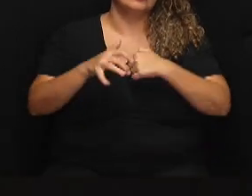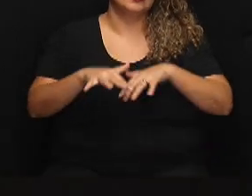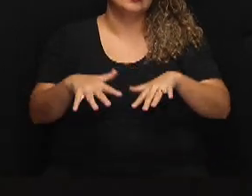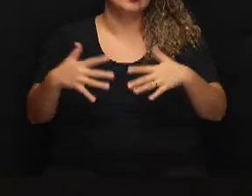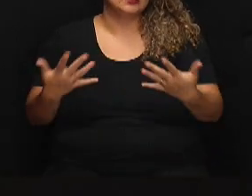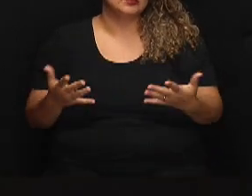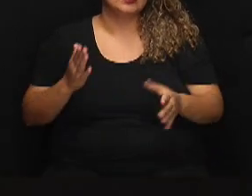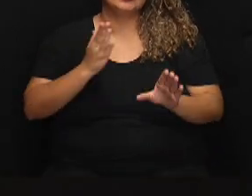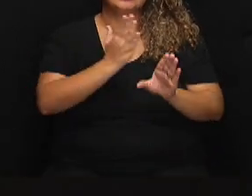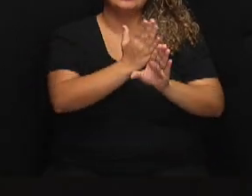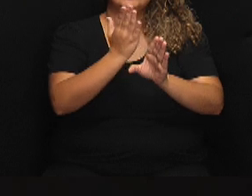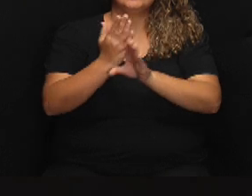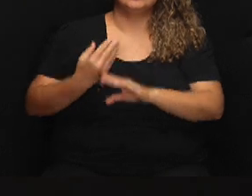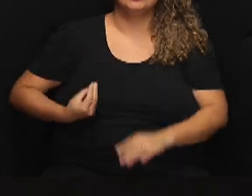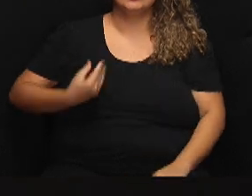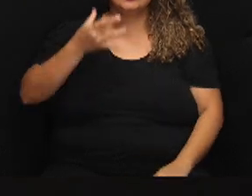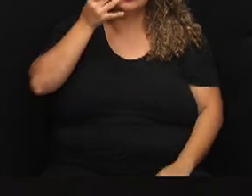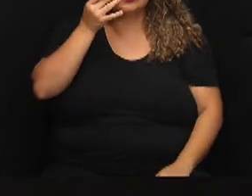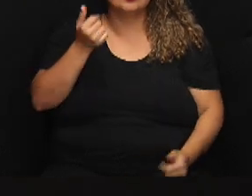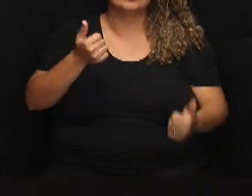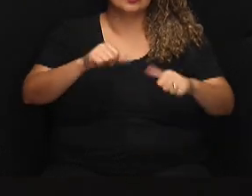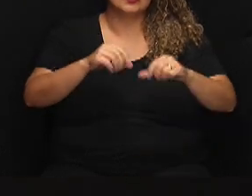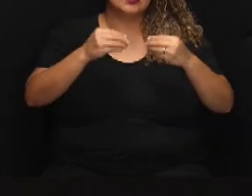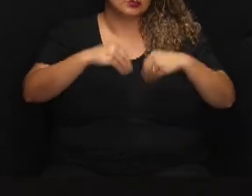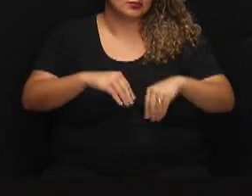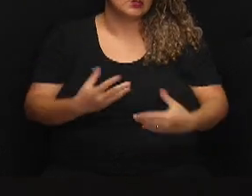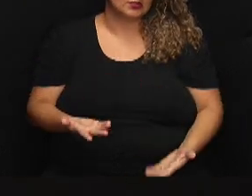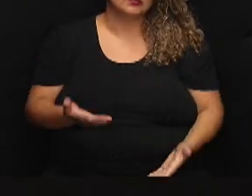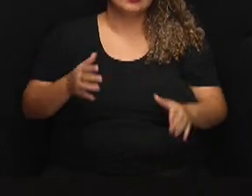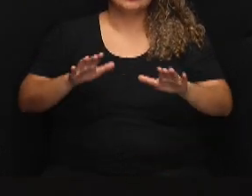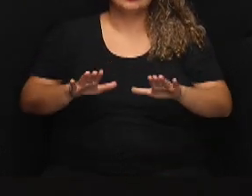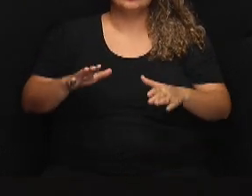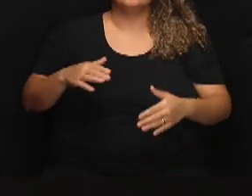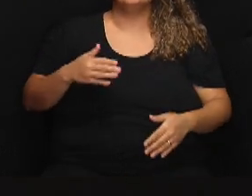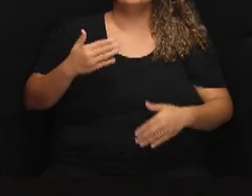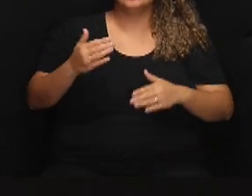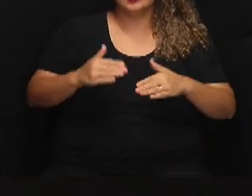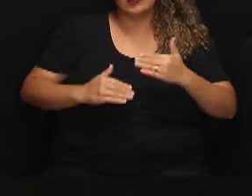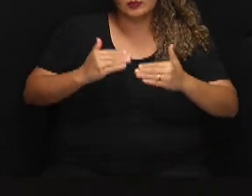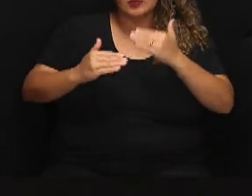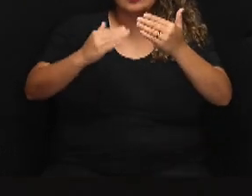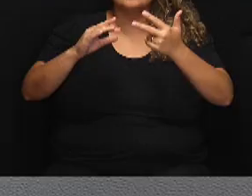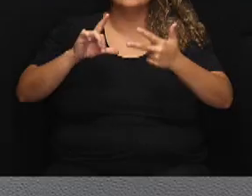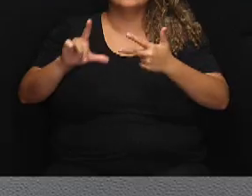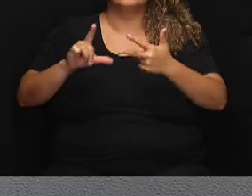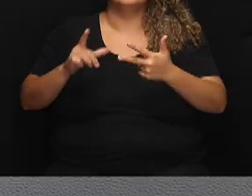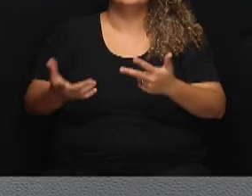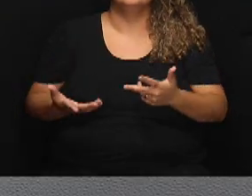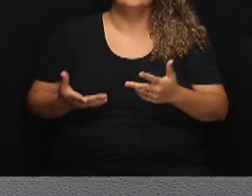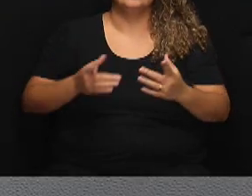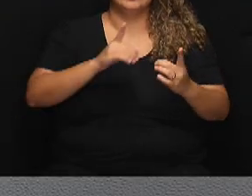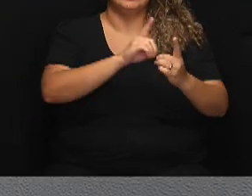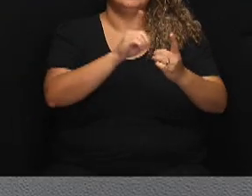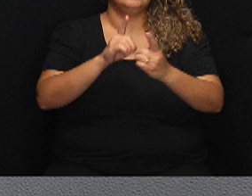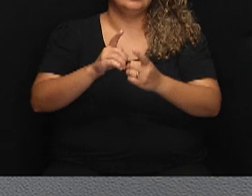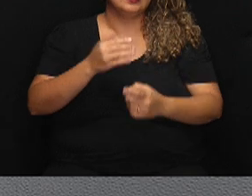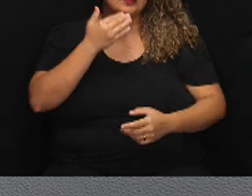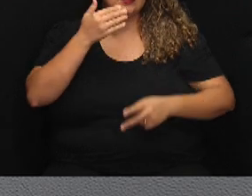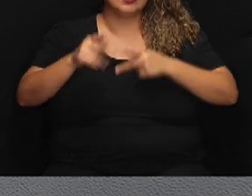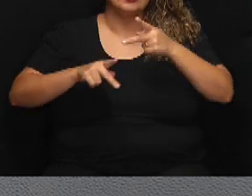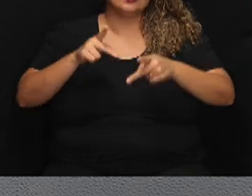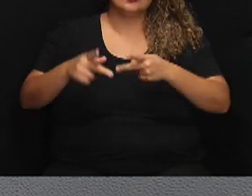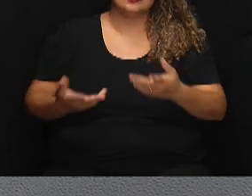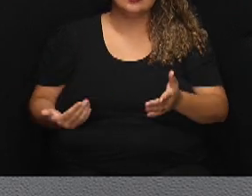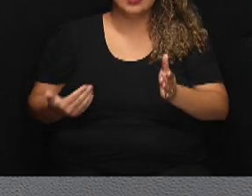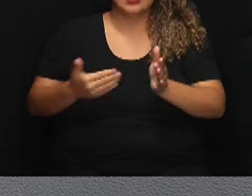nossos encontros presenciais estavam muito prejudicados. Então a produção legislativa, atender as demandas da população,